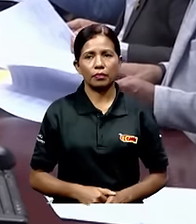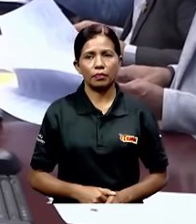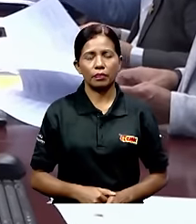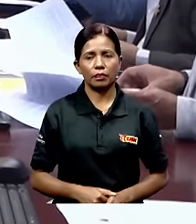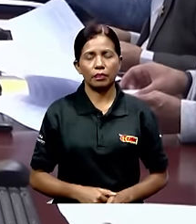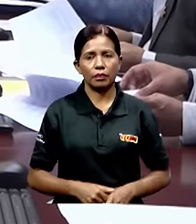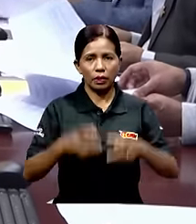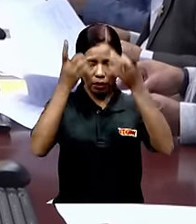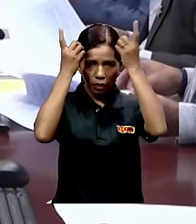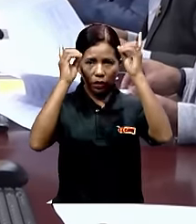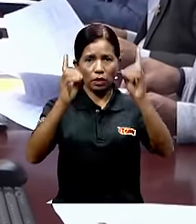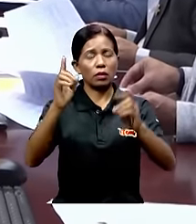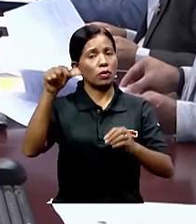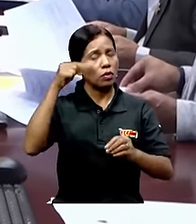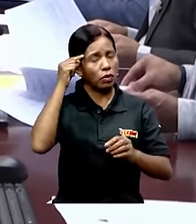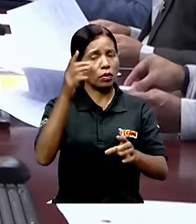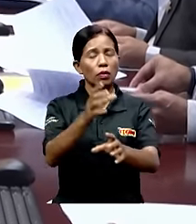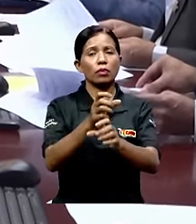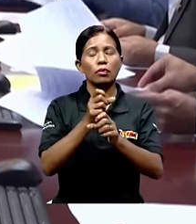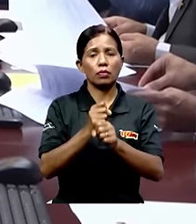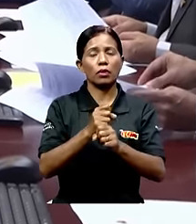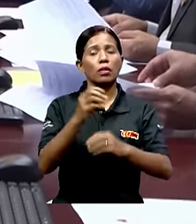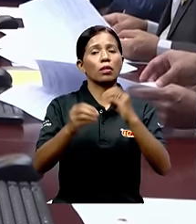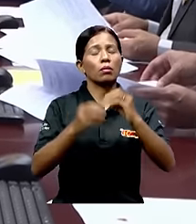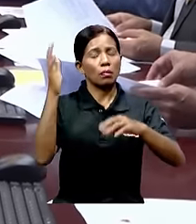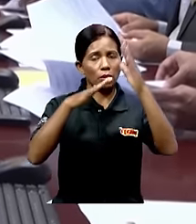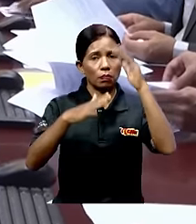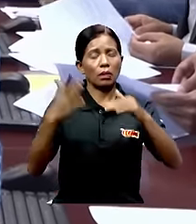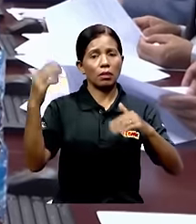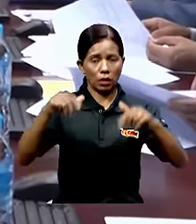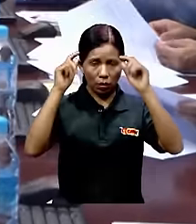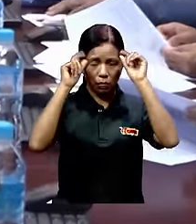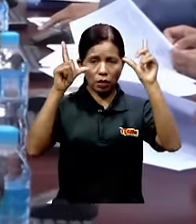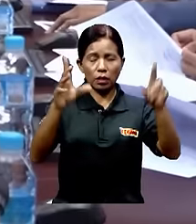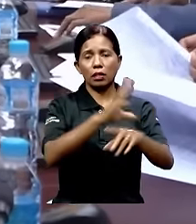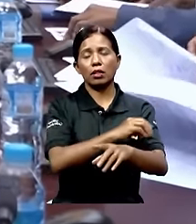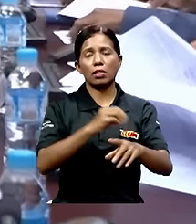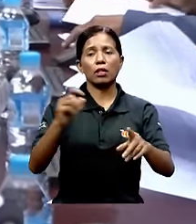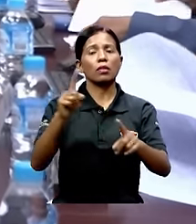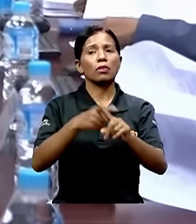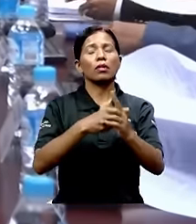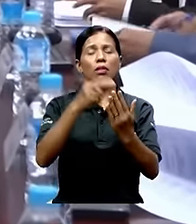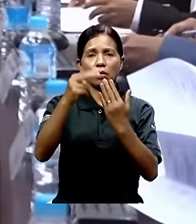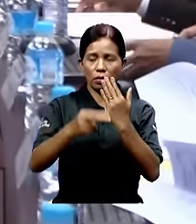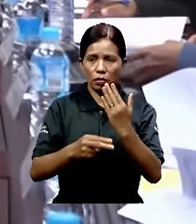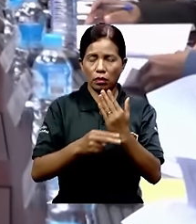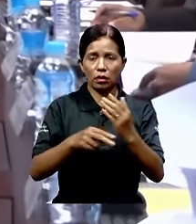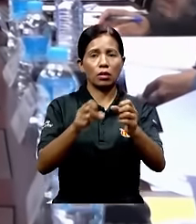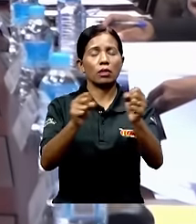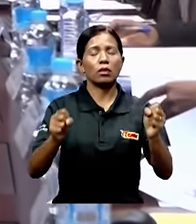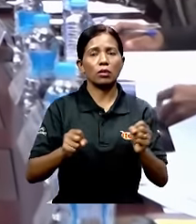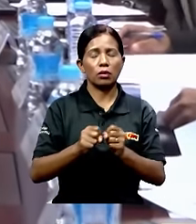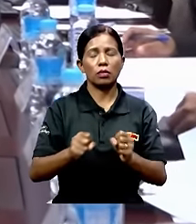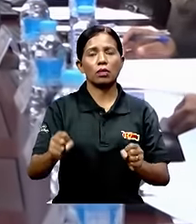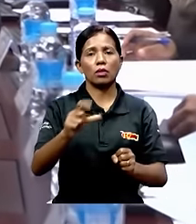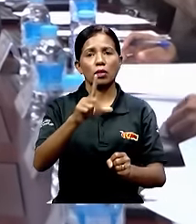Decisão, né, governo forte baseada para conflito, né, que acontece durante, né, e a território nacional. Deu início fula novembro, né, e suco Lourubá,